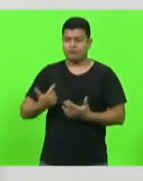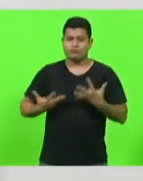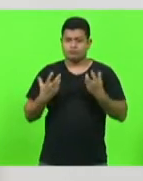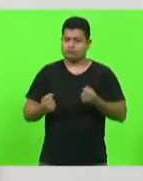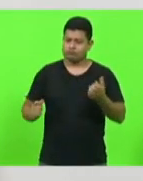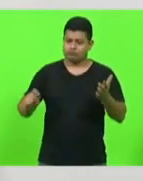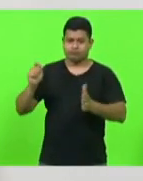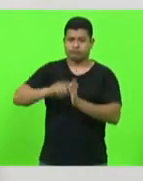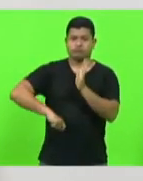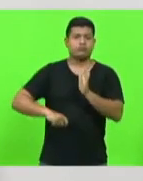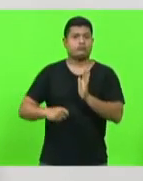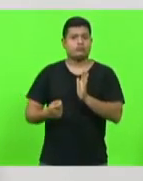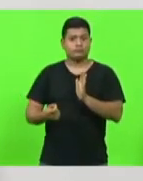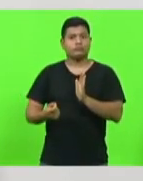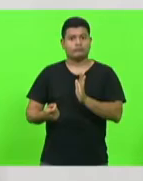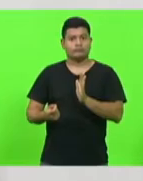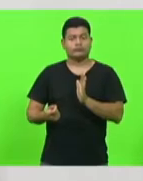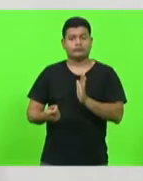nós